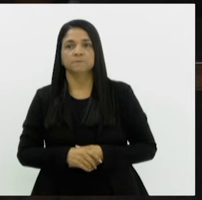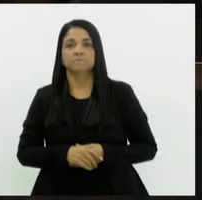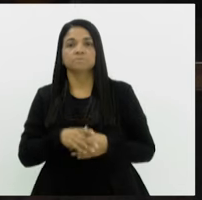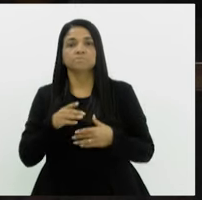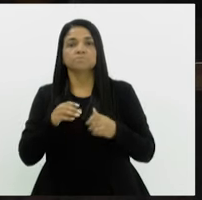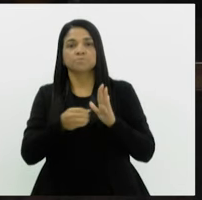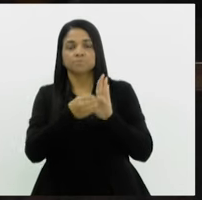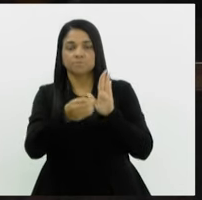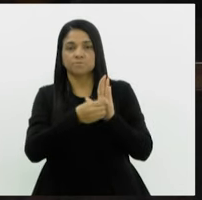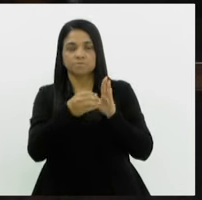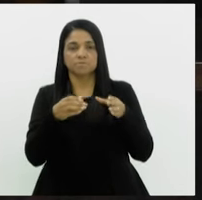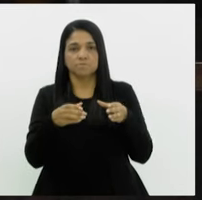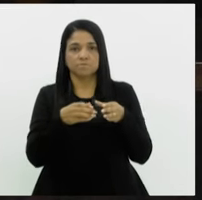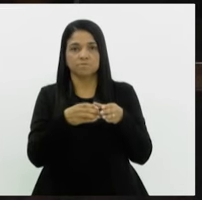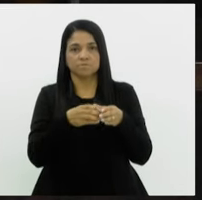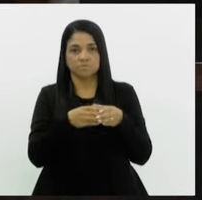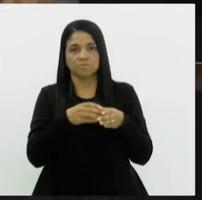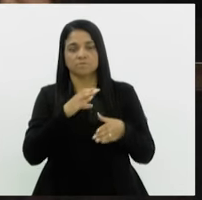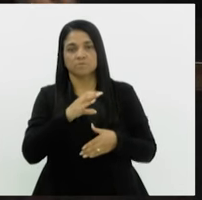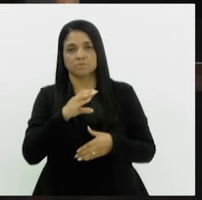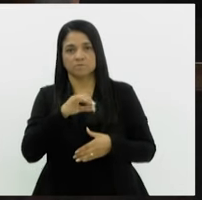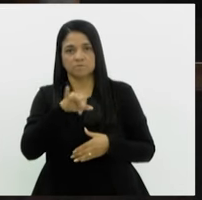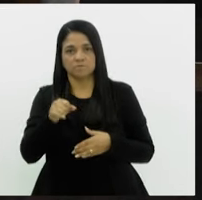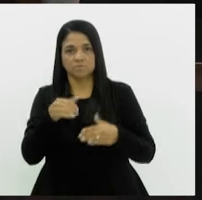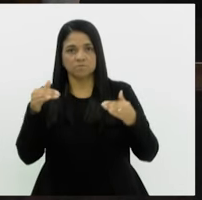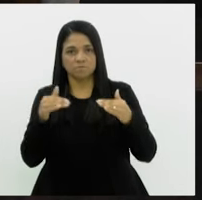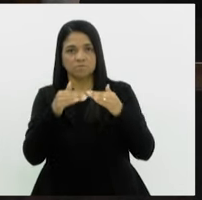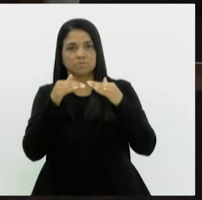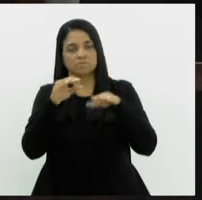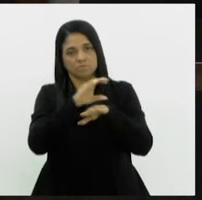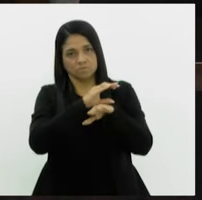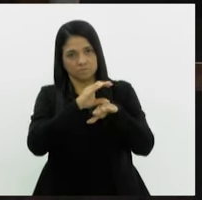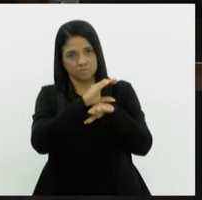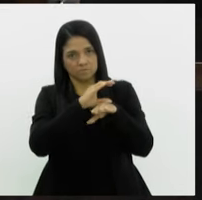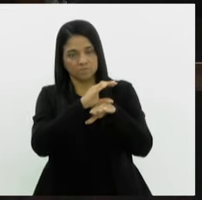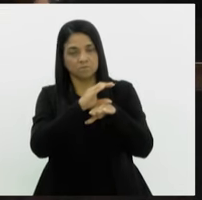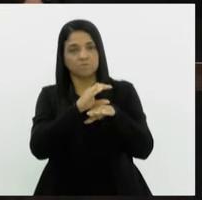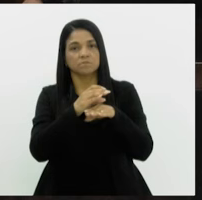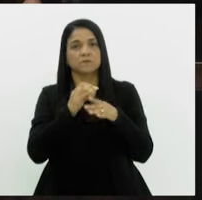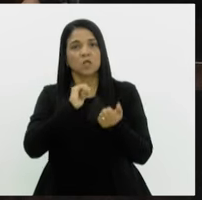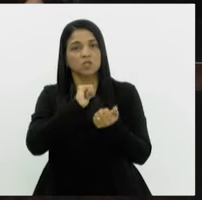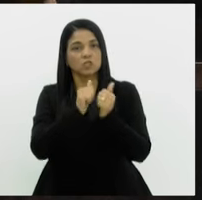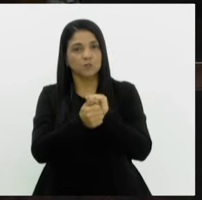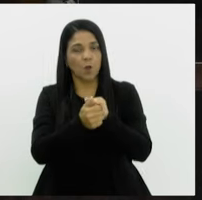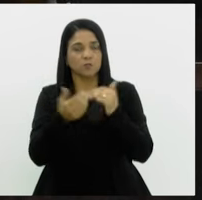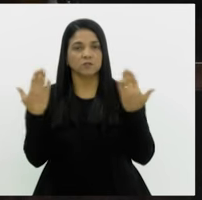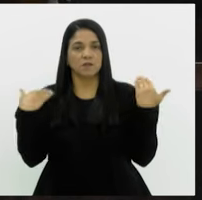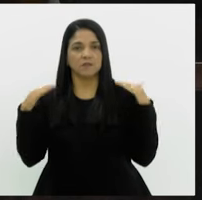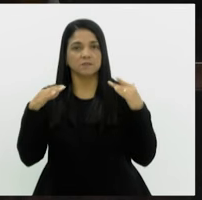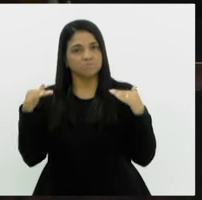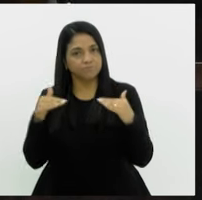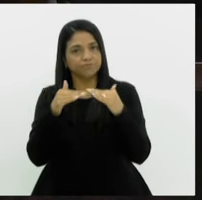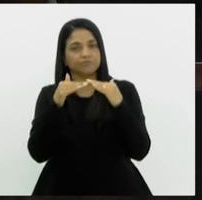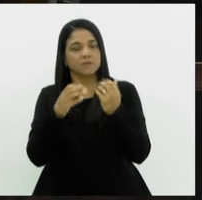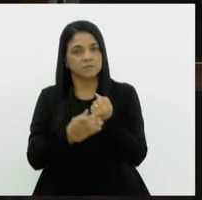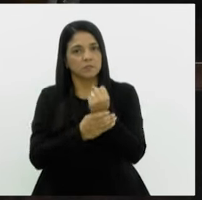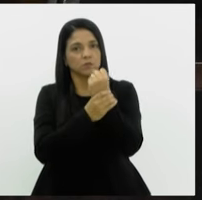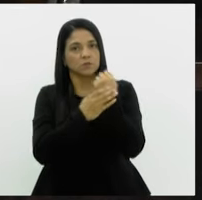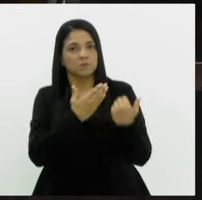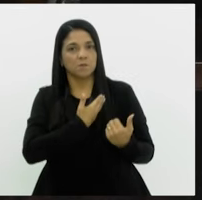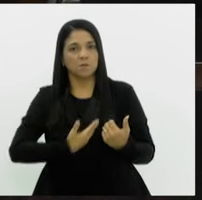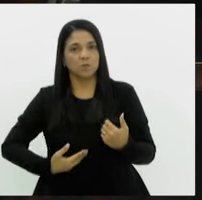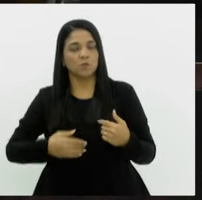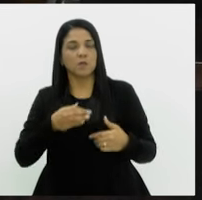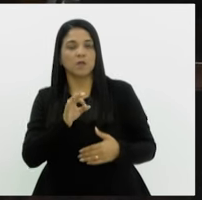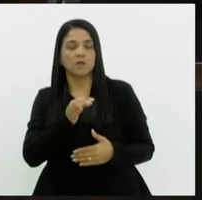Pareceres das comissões de Constituição e Justiça pela Constitucionalidade, Esporte e Lazer favorável, Segurança Pública e Assuntos de